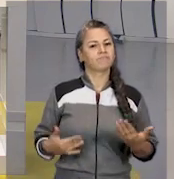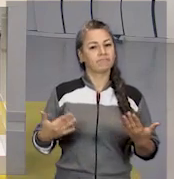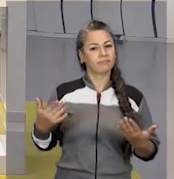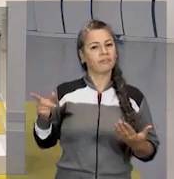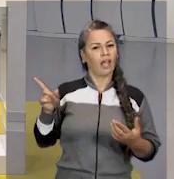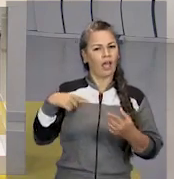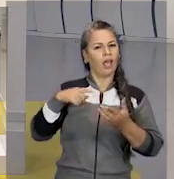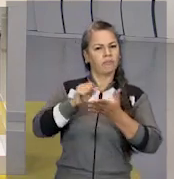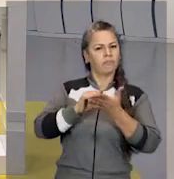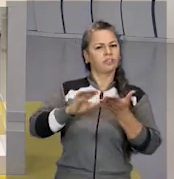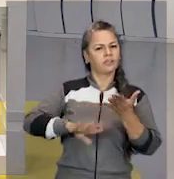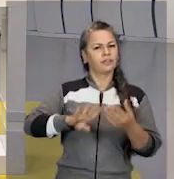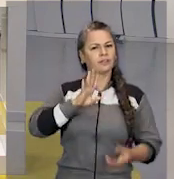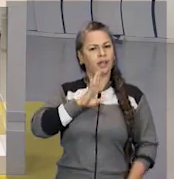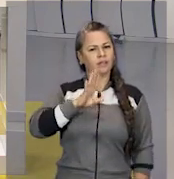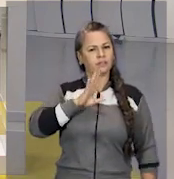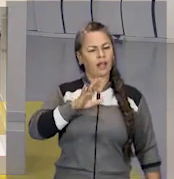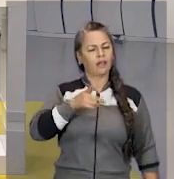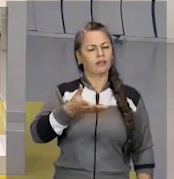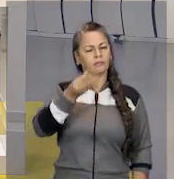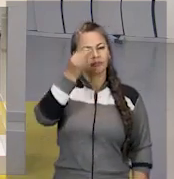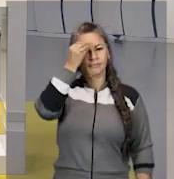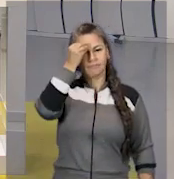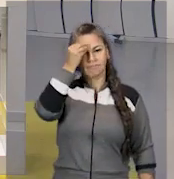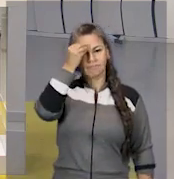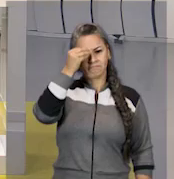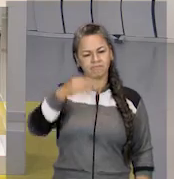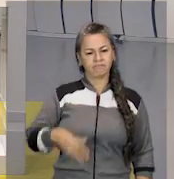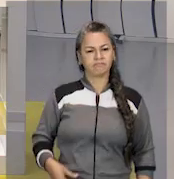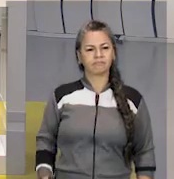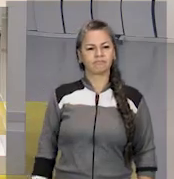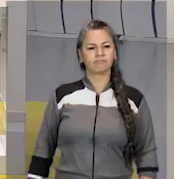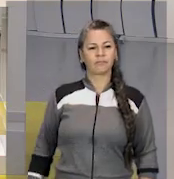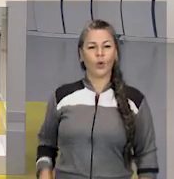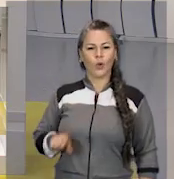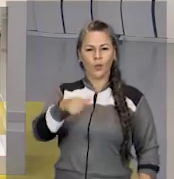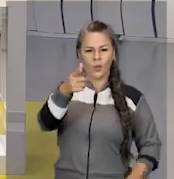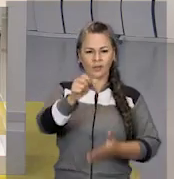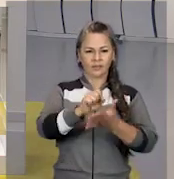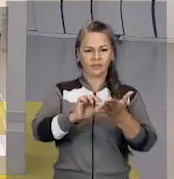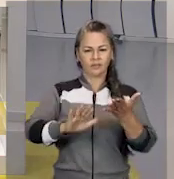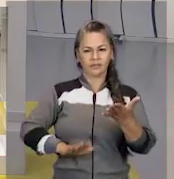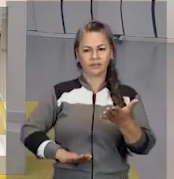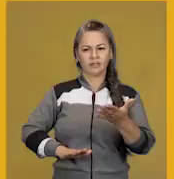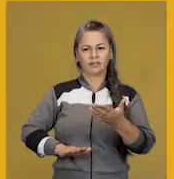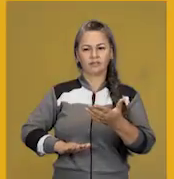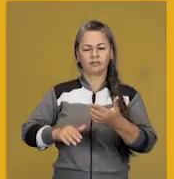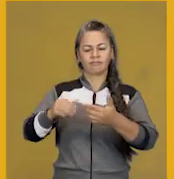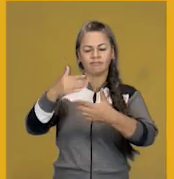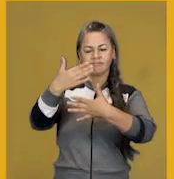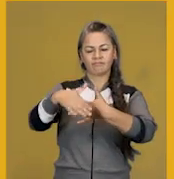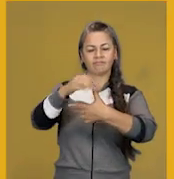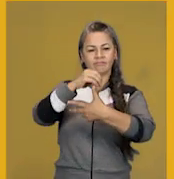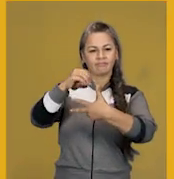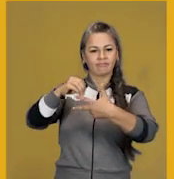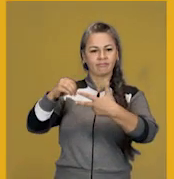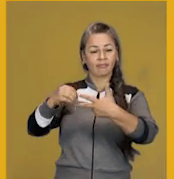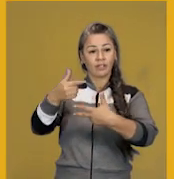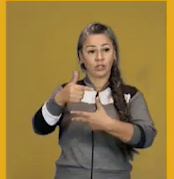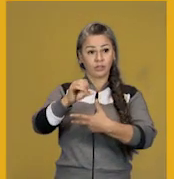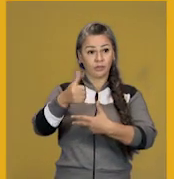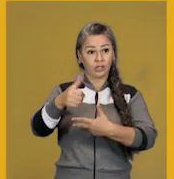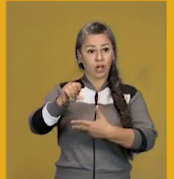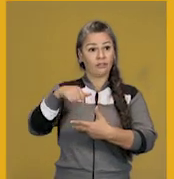muito bom de atividade que a gente tem lá no Enem. Vamos mais uma aqui rapidamente. Em uma aula experimental